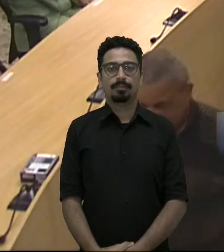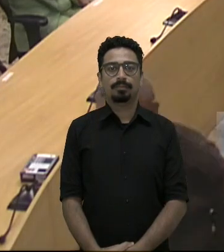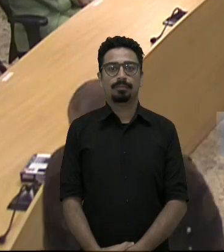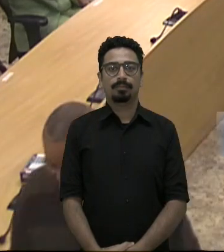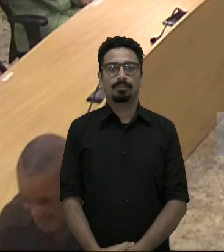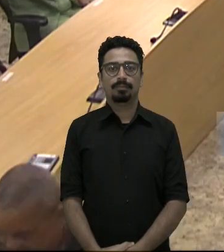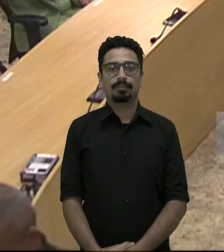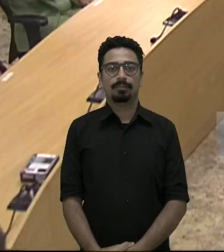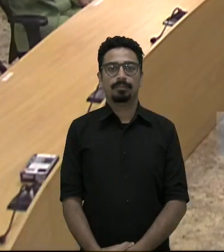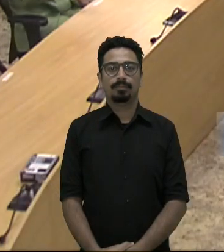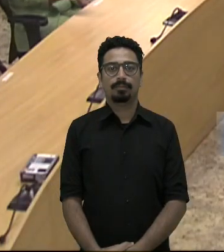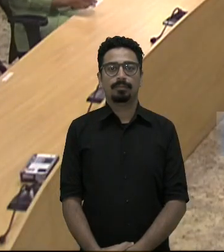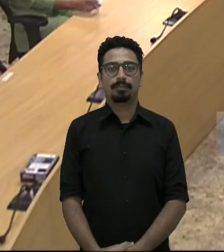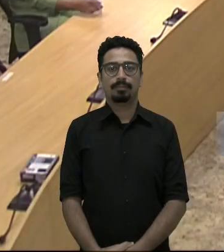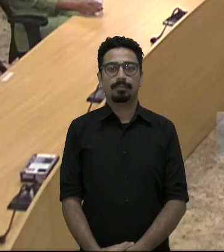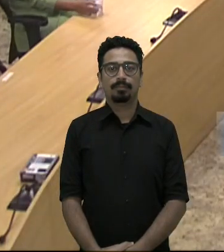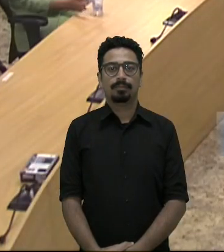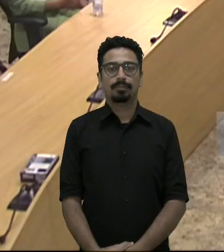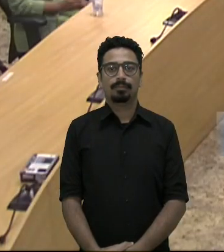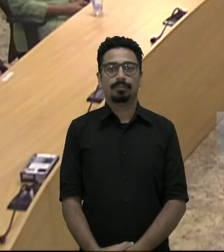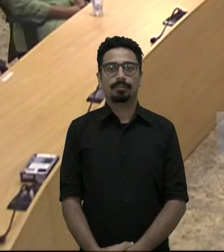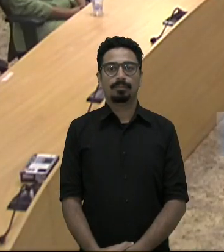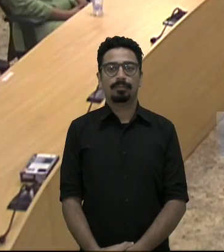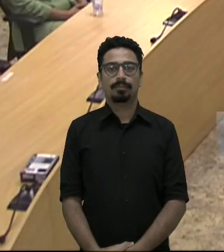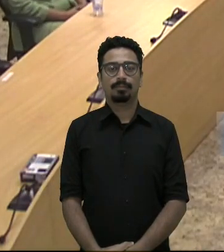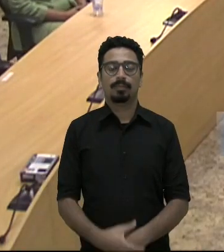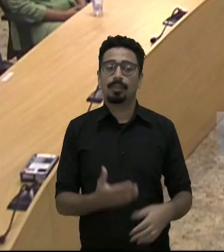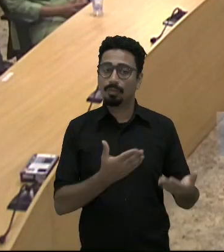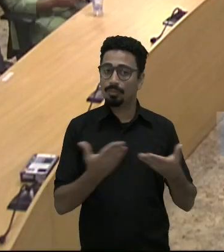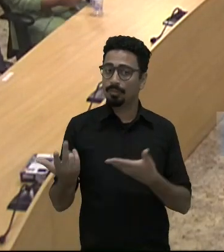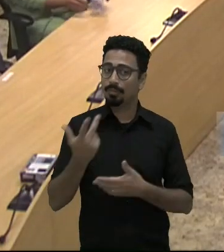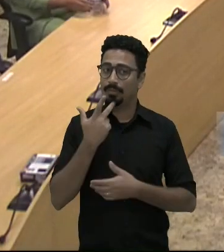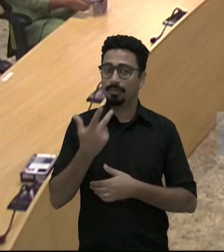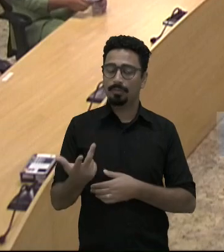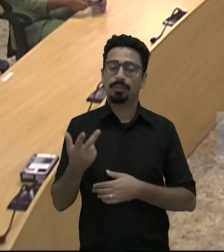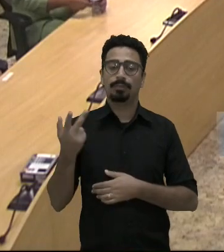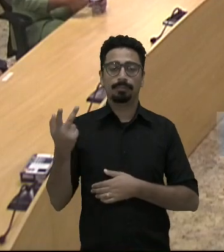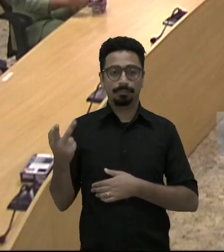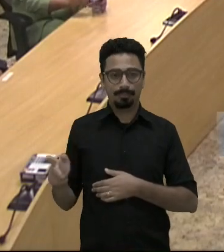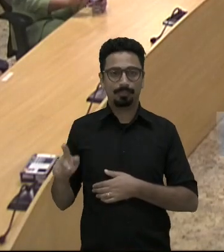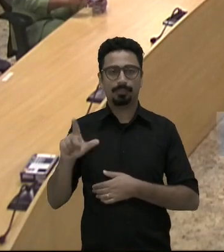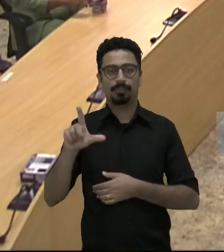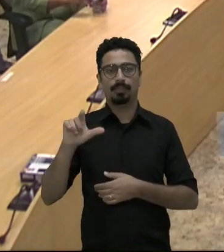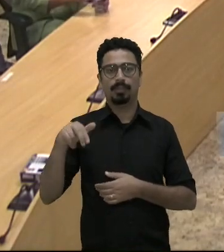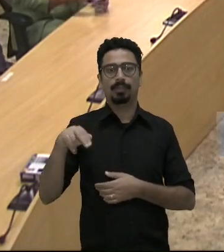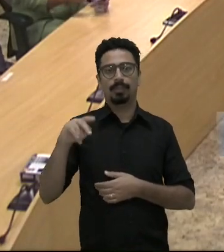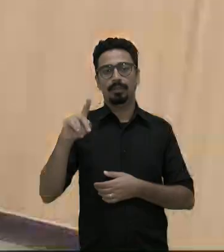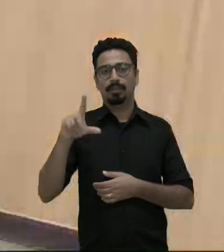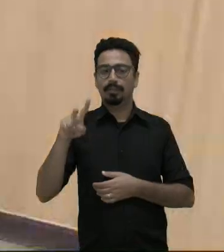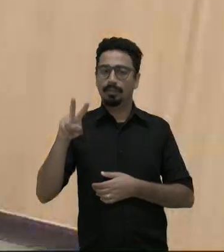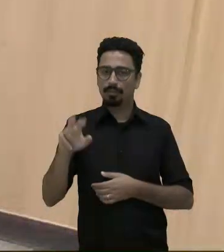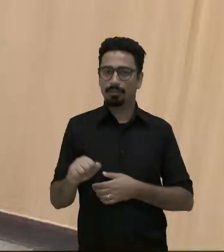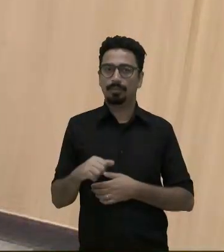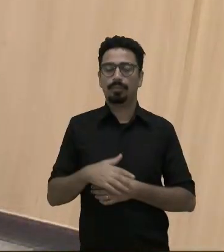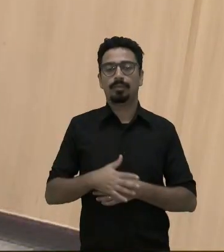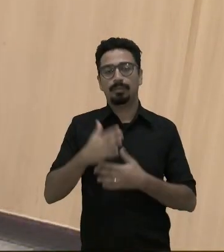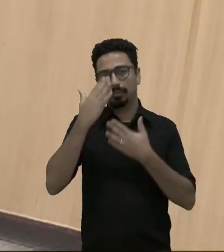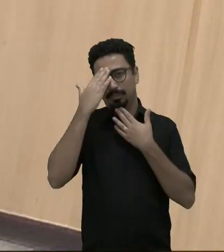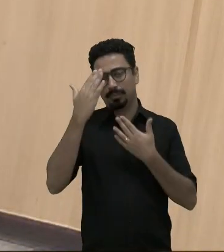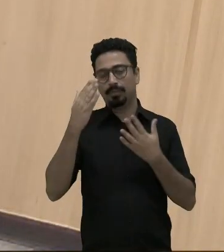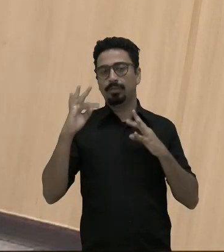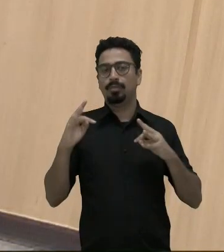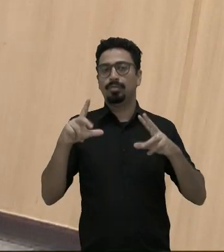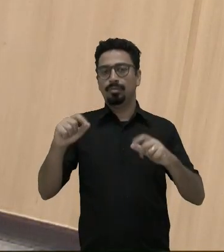Convidamos a nossa amiga para as palavras. Boa tarde a todos. Primeiramente, eu queria agradecer a